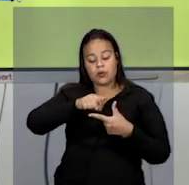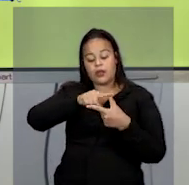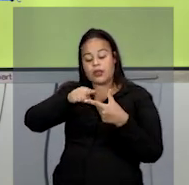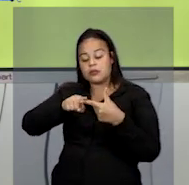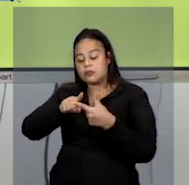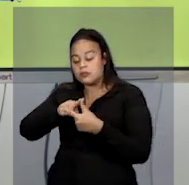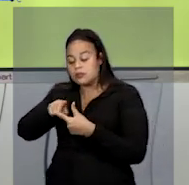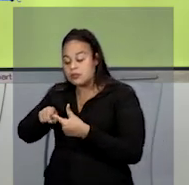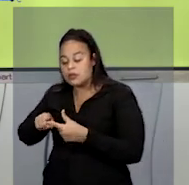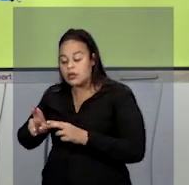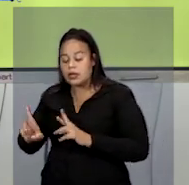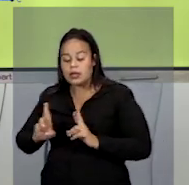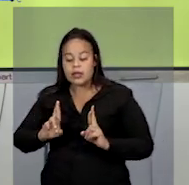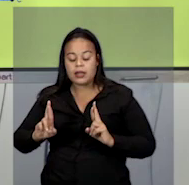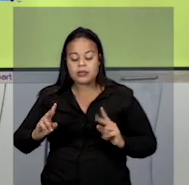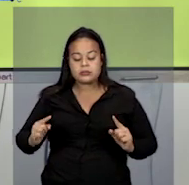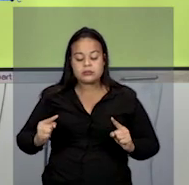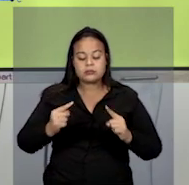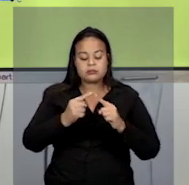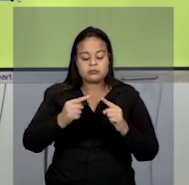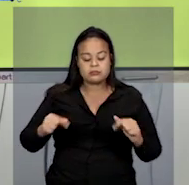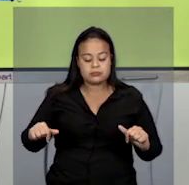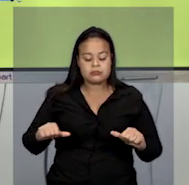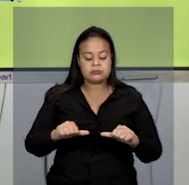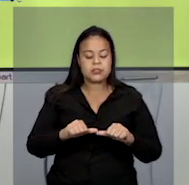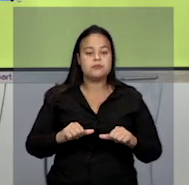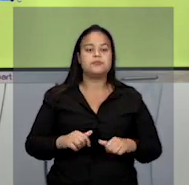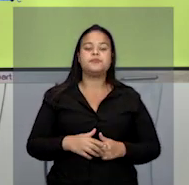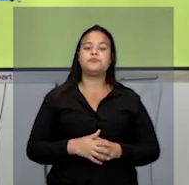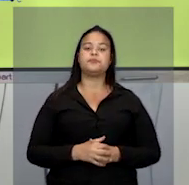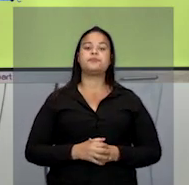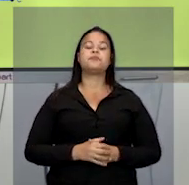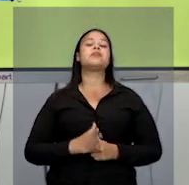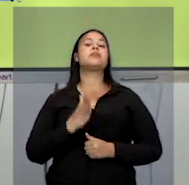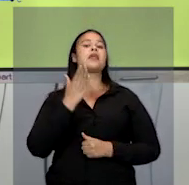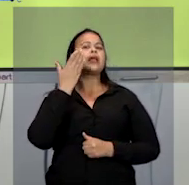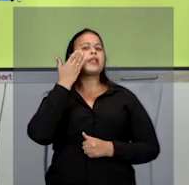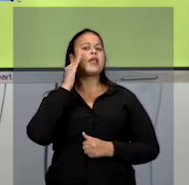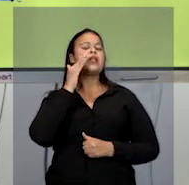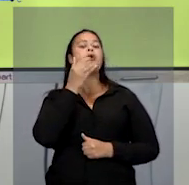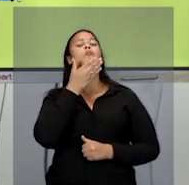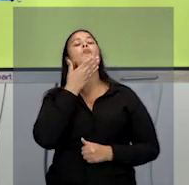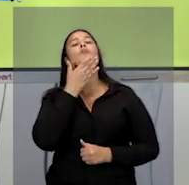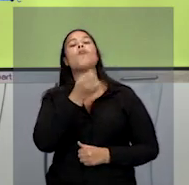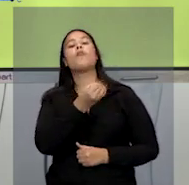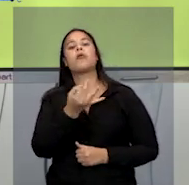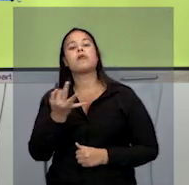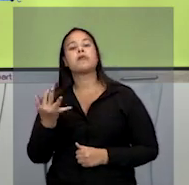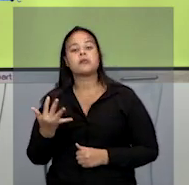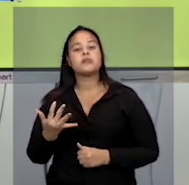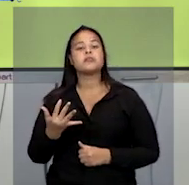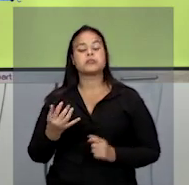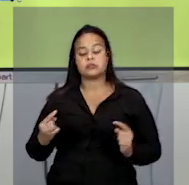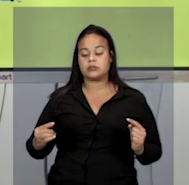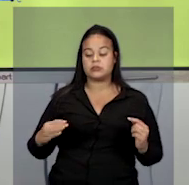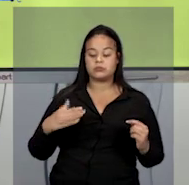as relações trigonométricas. Então vamos entender quais que são as partes desse nosso